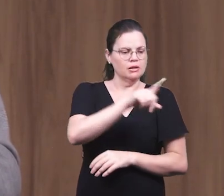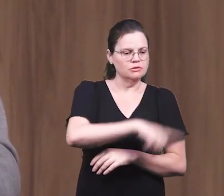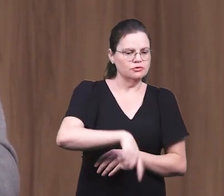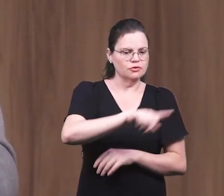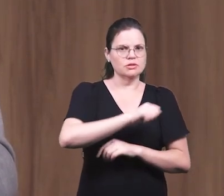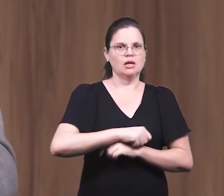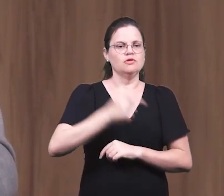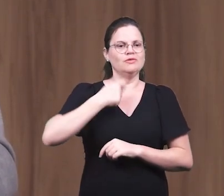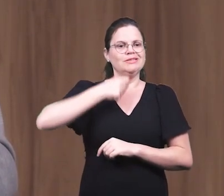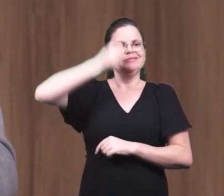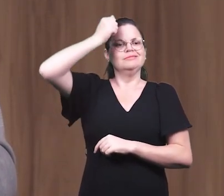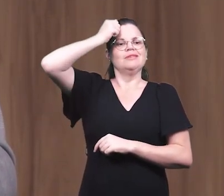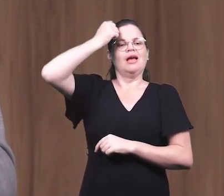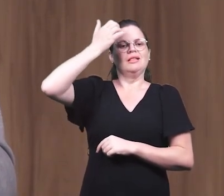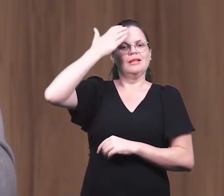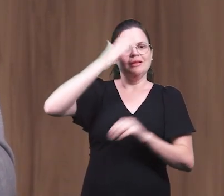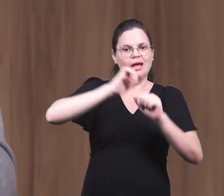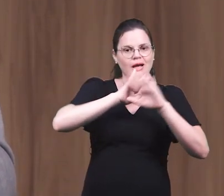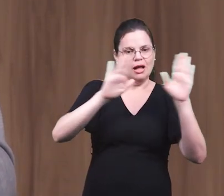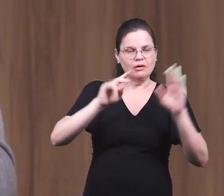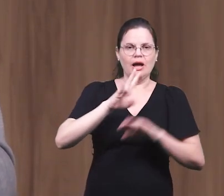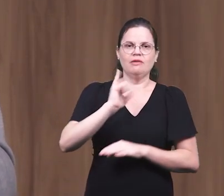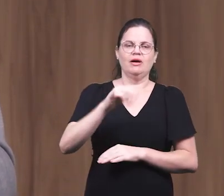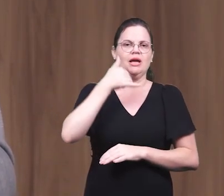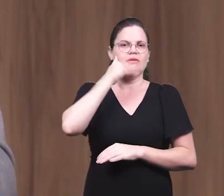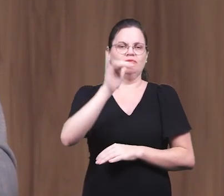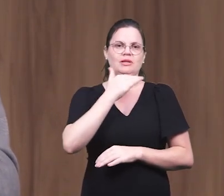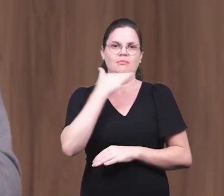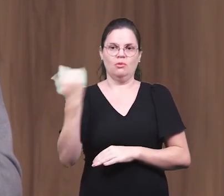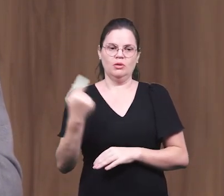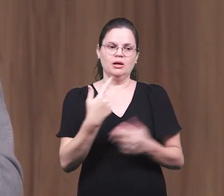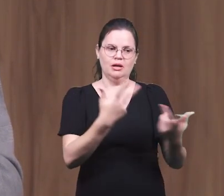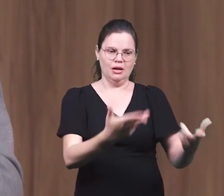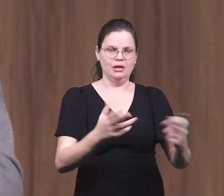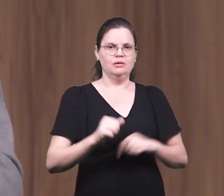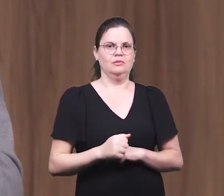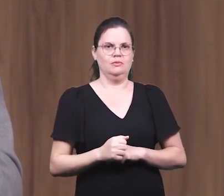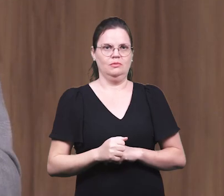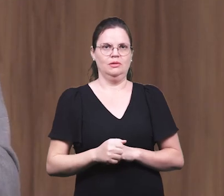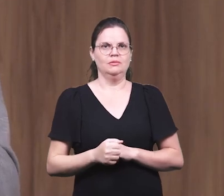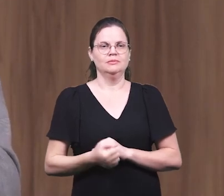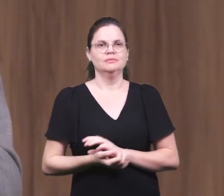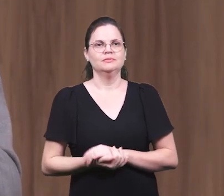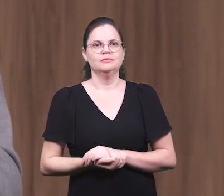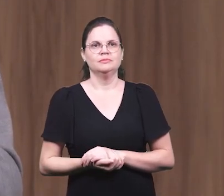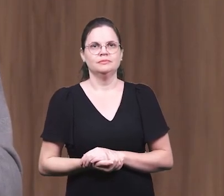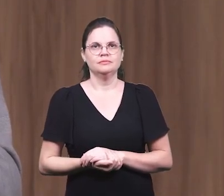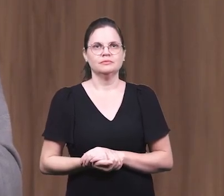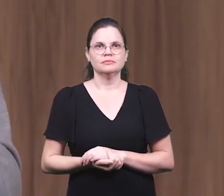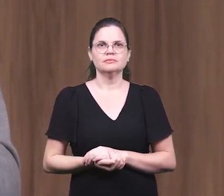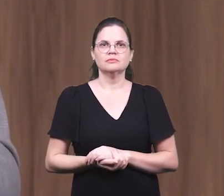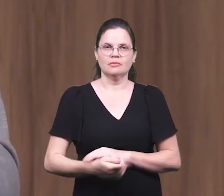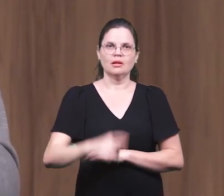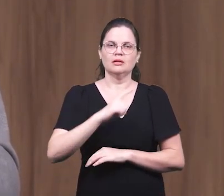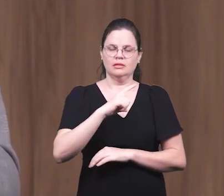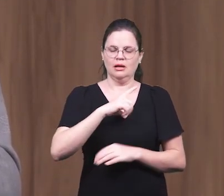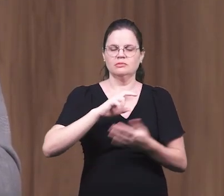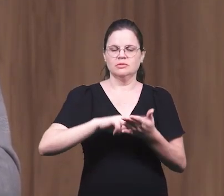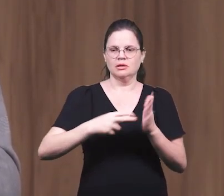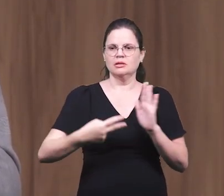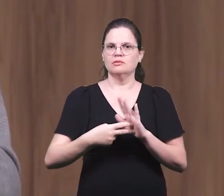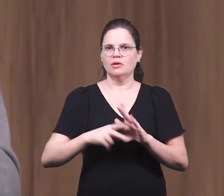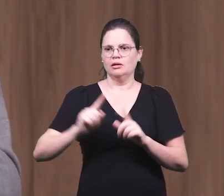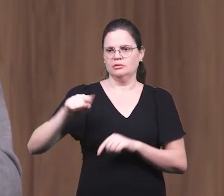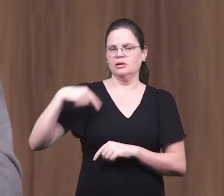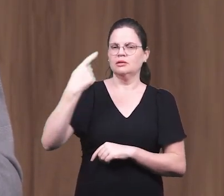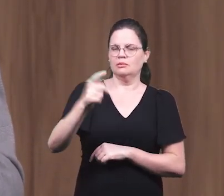aí vocês não vão morrer. Então, é isso que o Senhor faz aqui agora. Então, isso tem um significado e um simbolismo